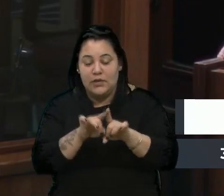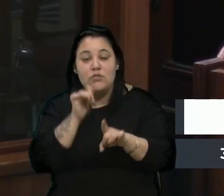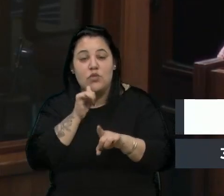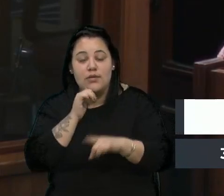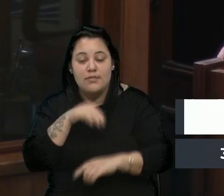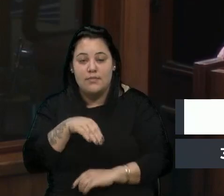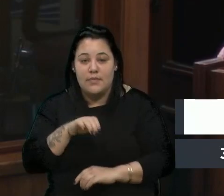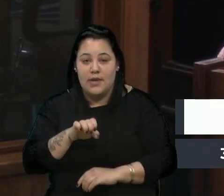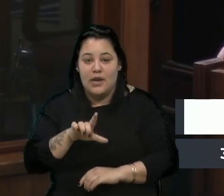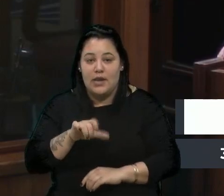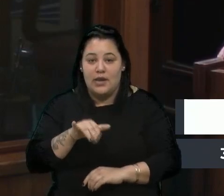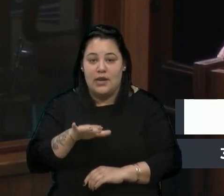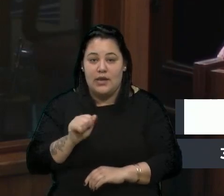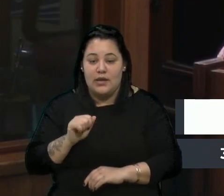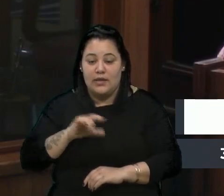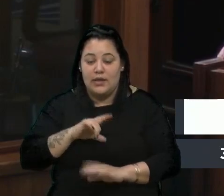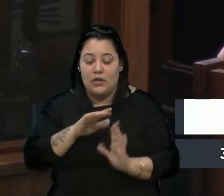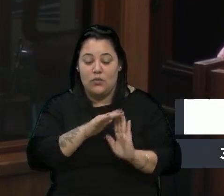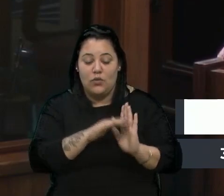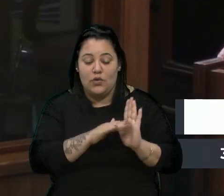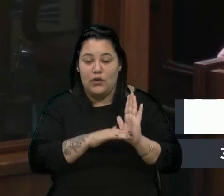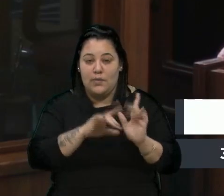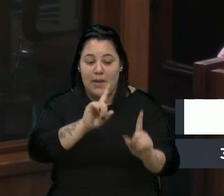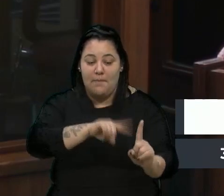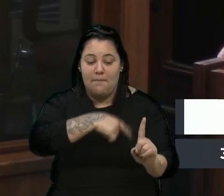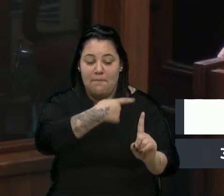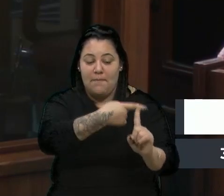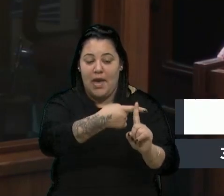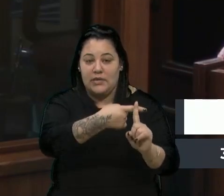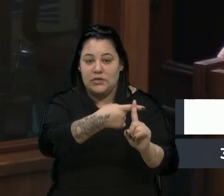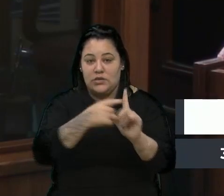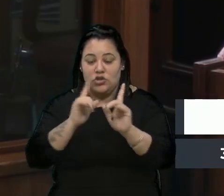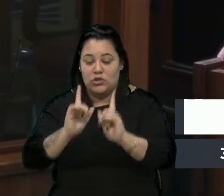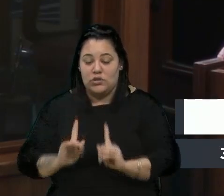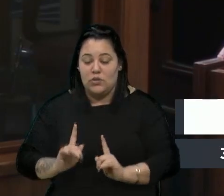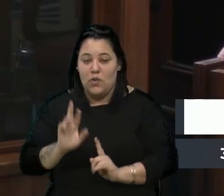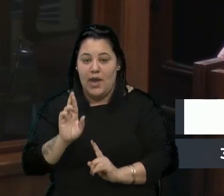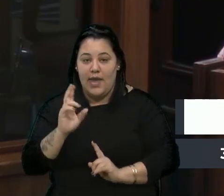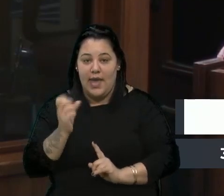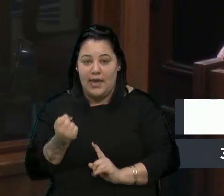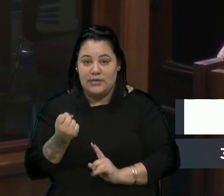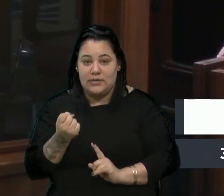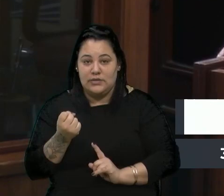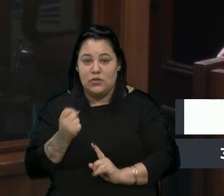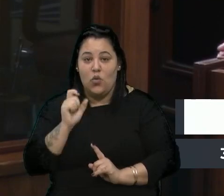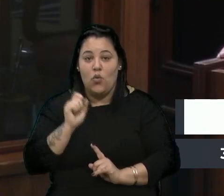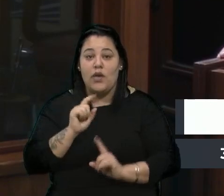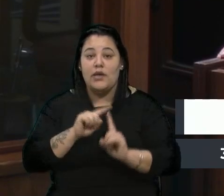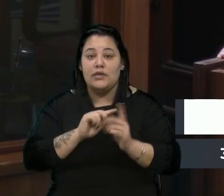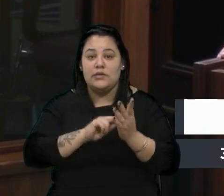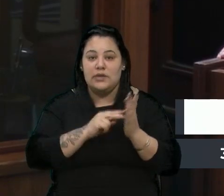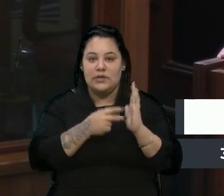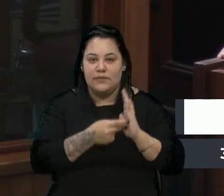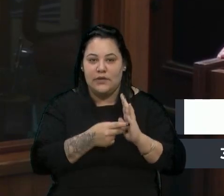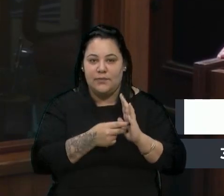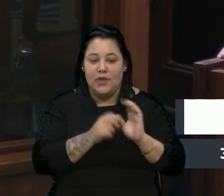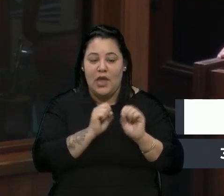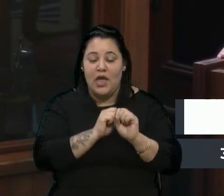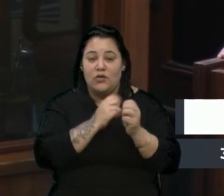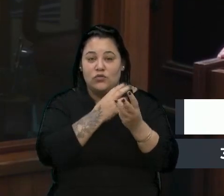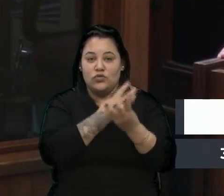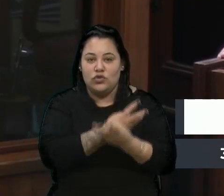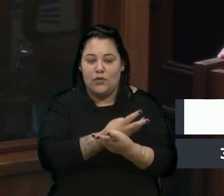Melina, existe o programa Mais Gestão RS. O que é esse programa? É um software de gestão para